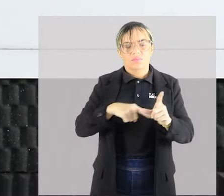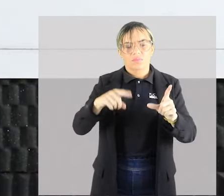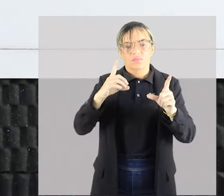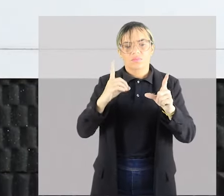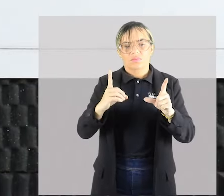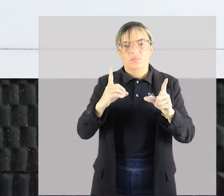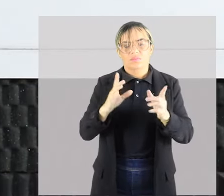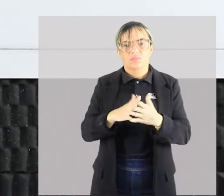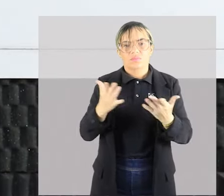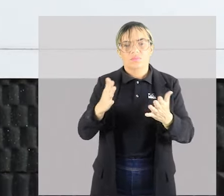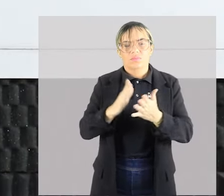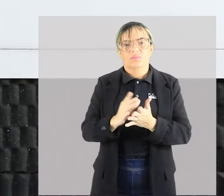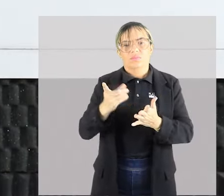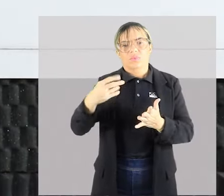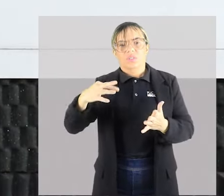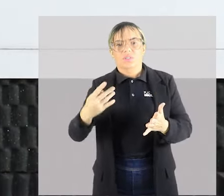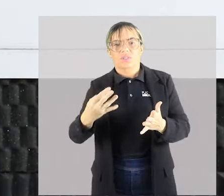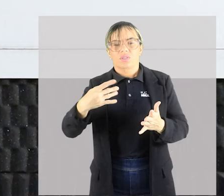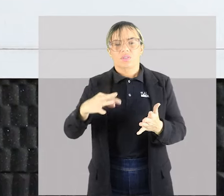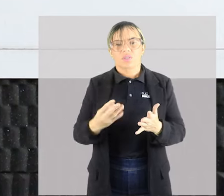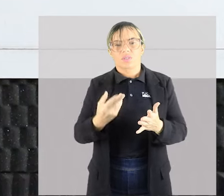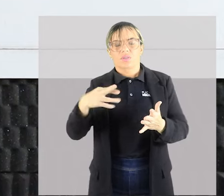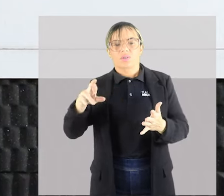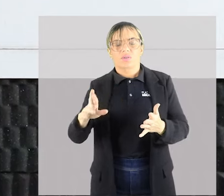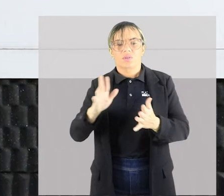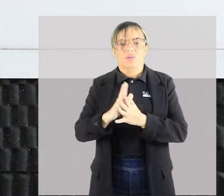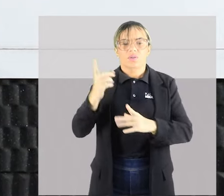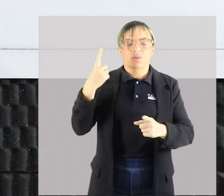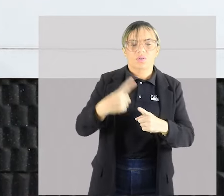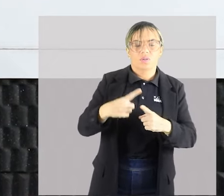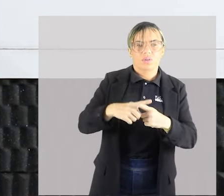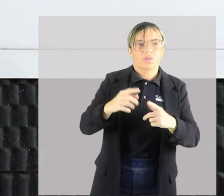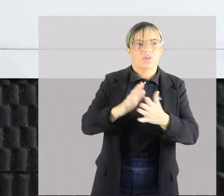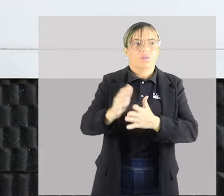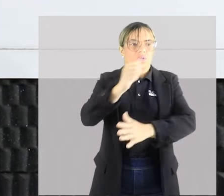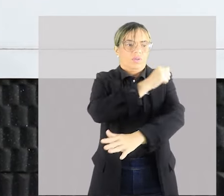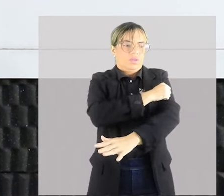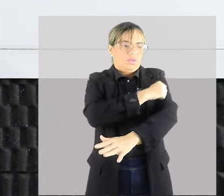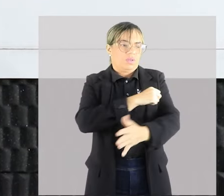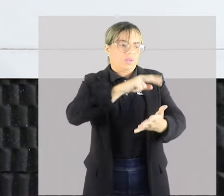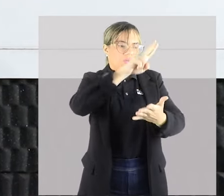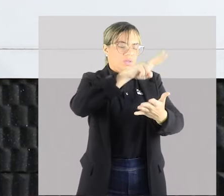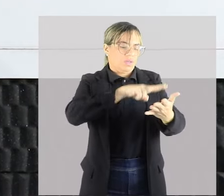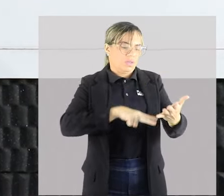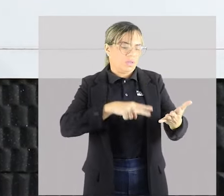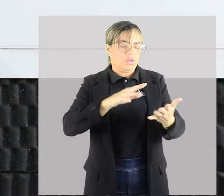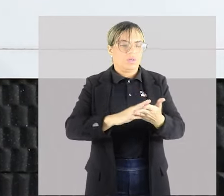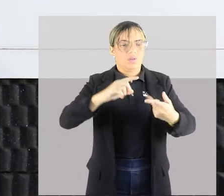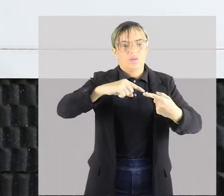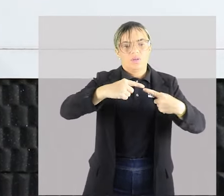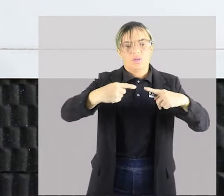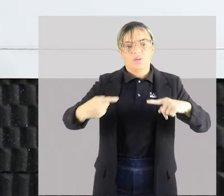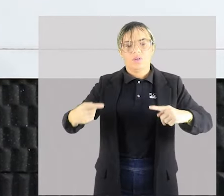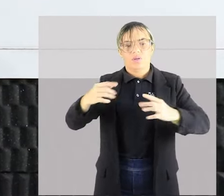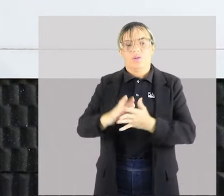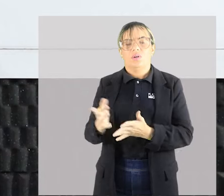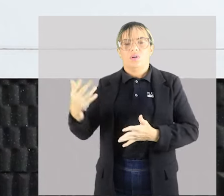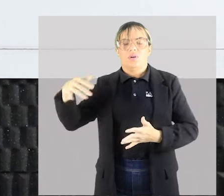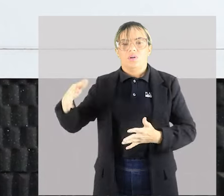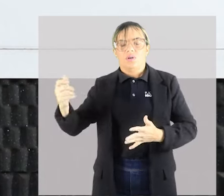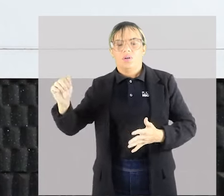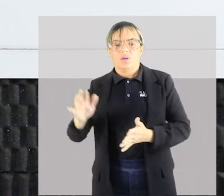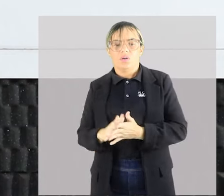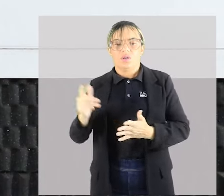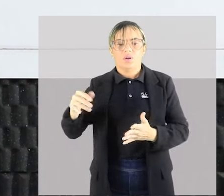ela é um grande distrator pra gente por quê Porque o aluno lê lá no iniciado RNA transportador o